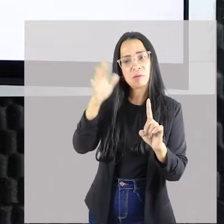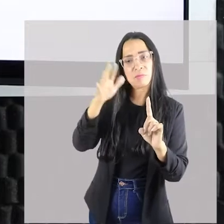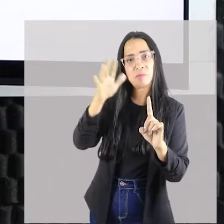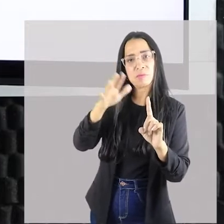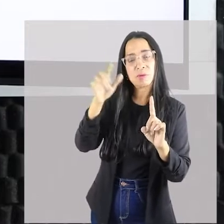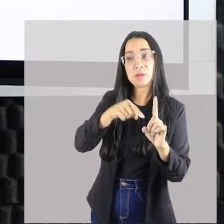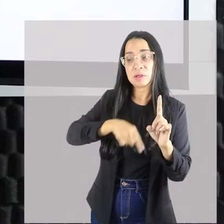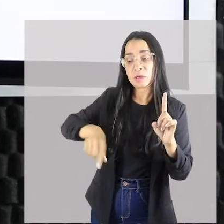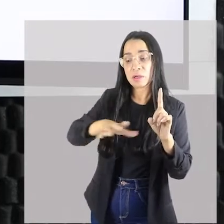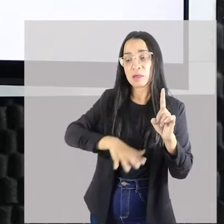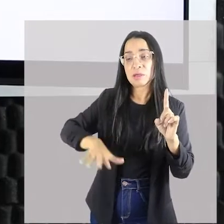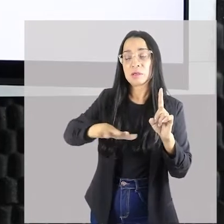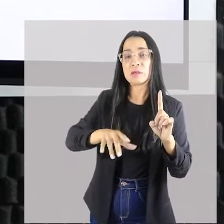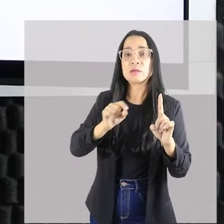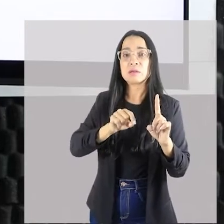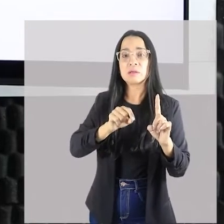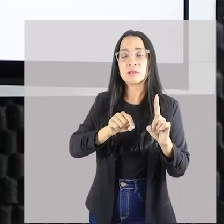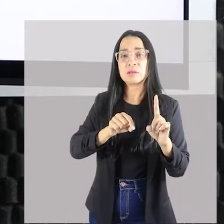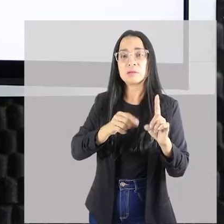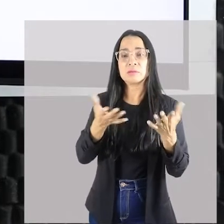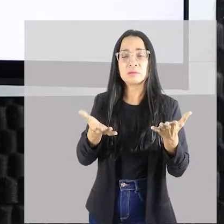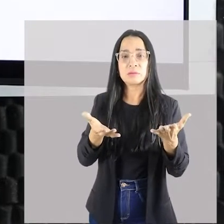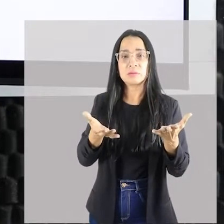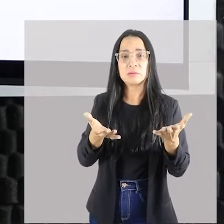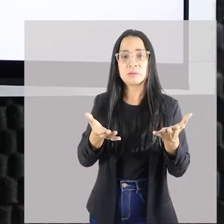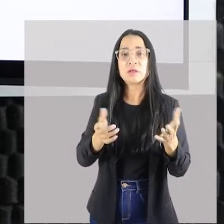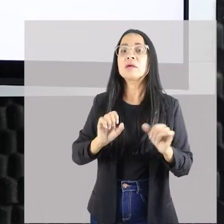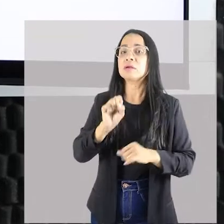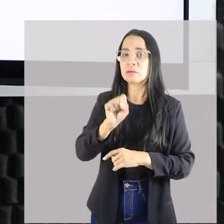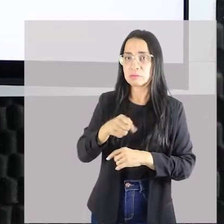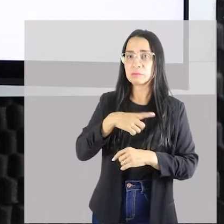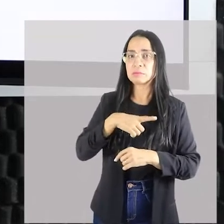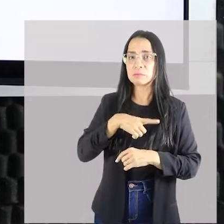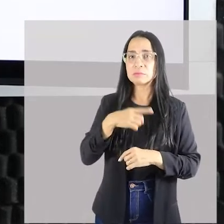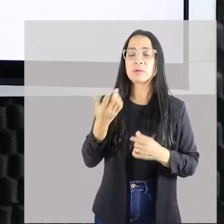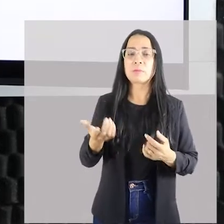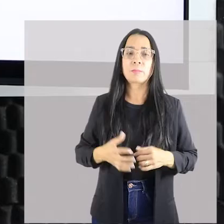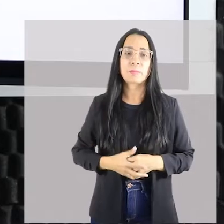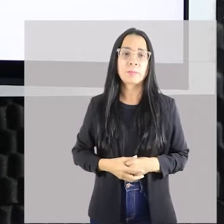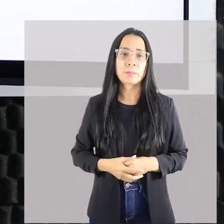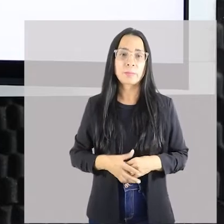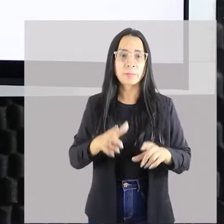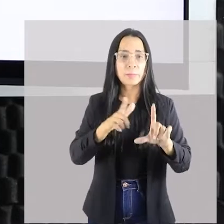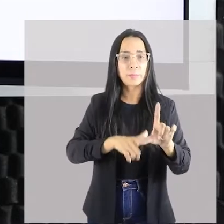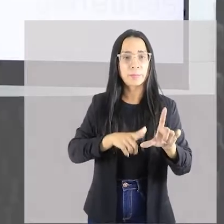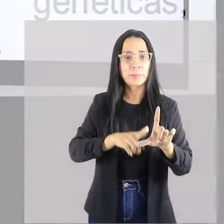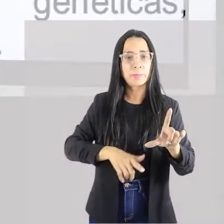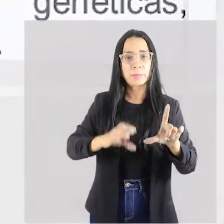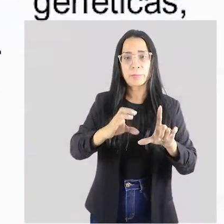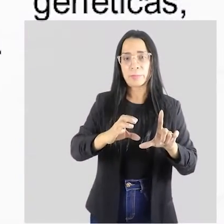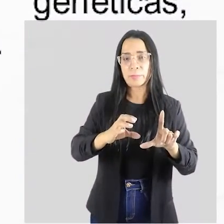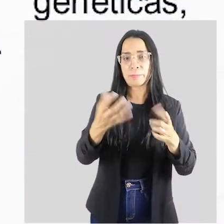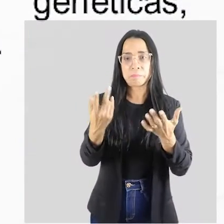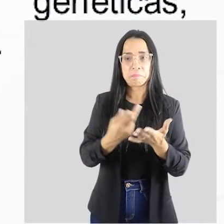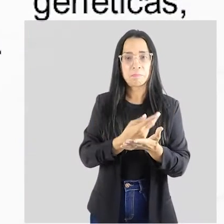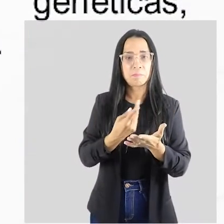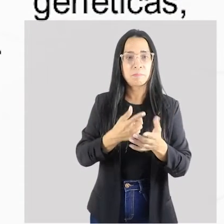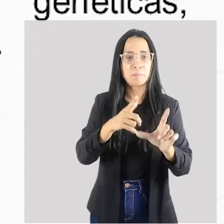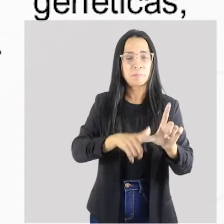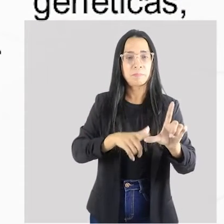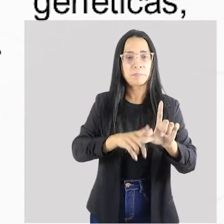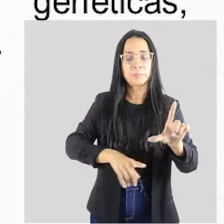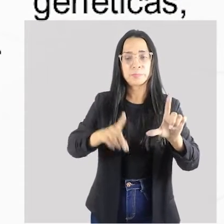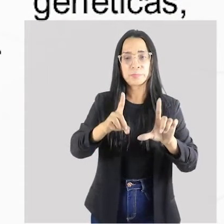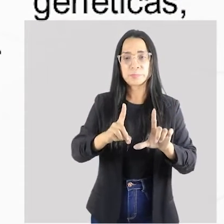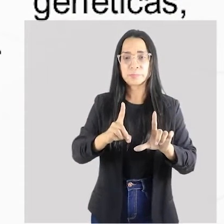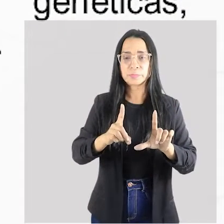ela está para sofrer as suas mutações? Vai sofrer sim, tá? Então, a gente descarta essa também. Letra D. Ocorre